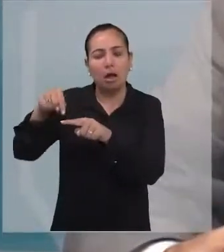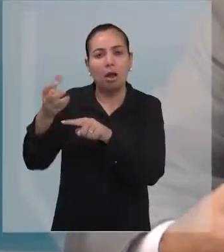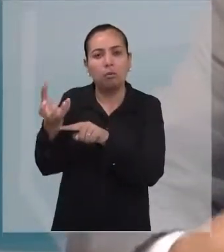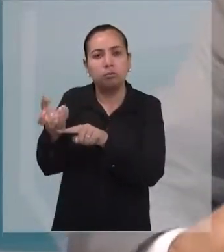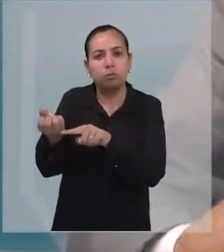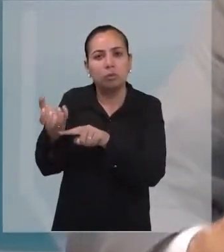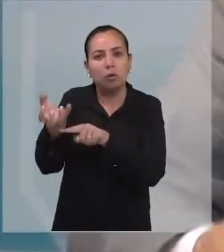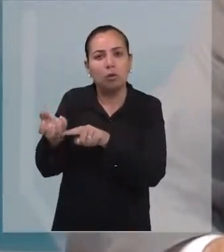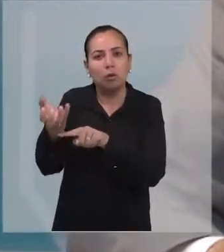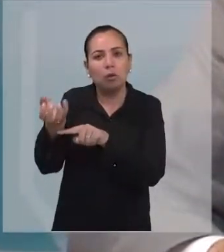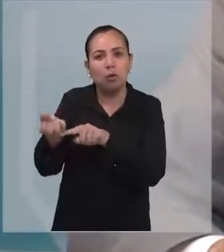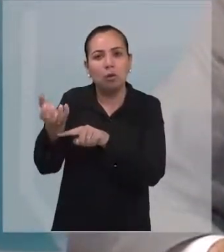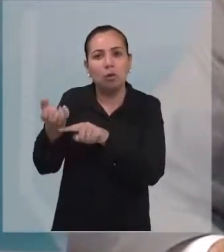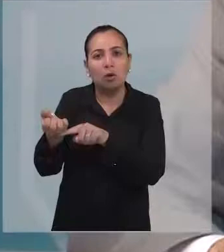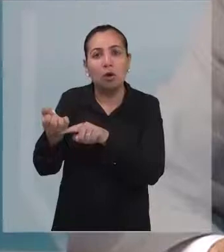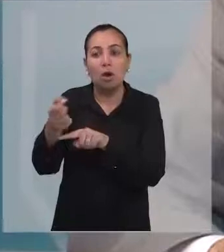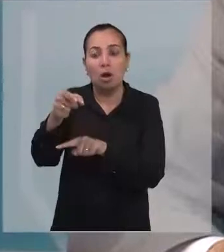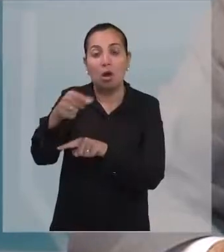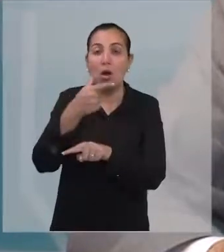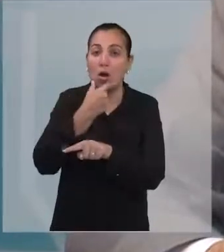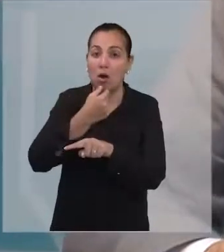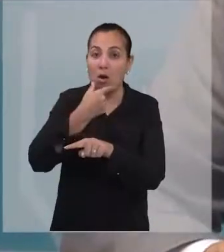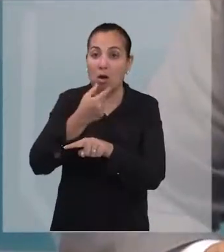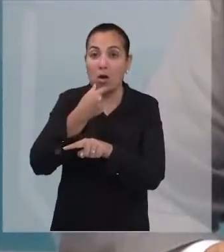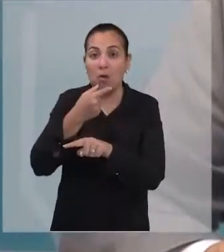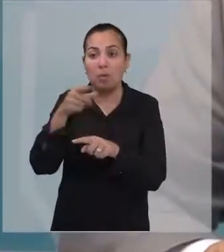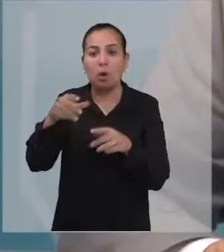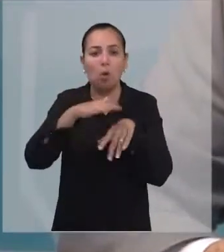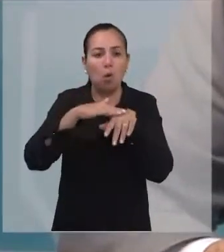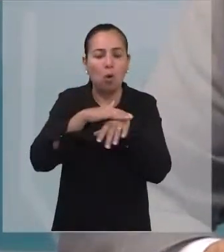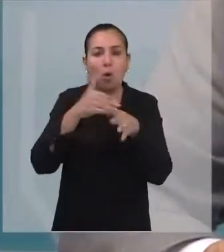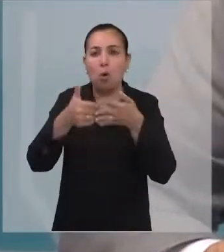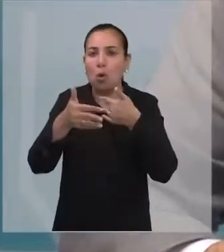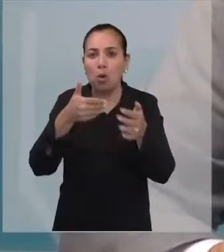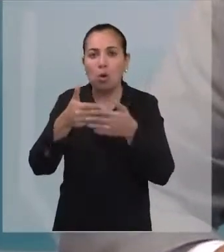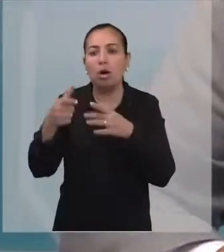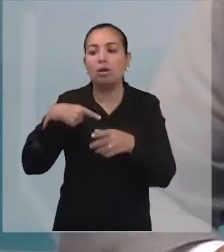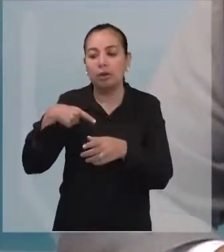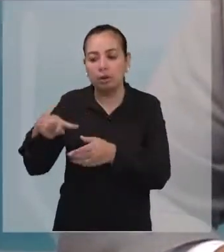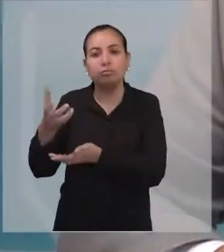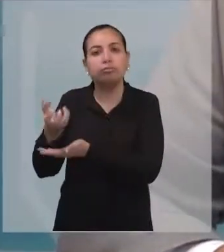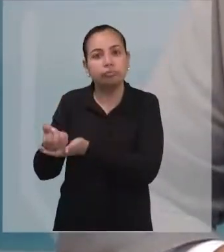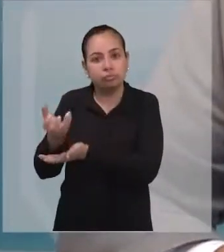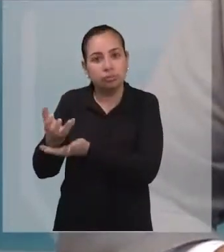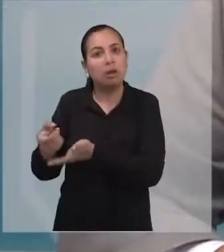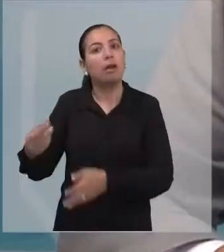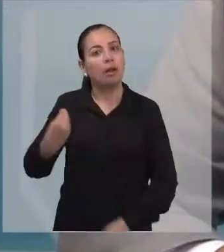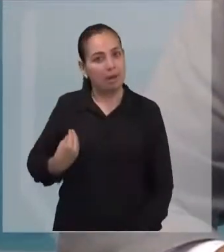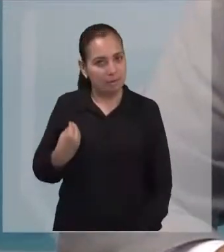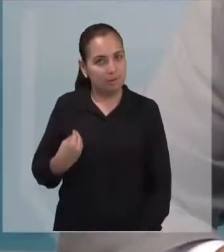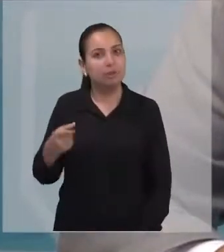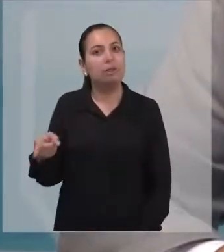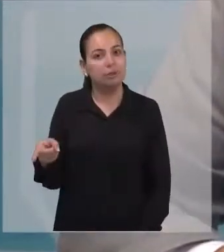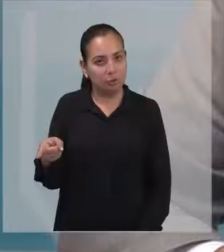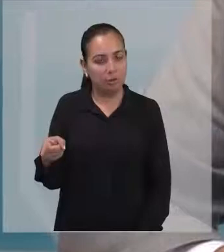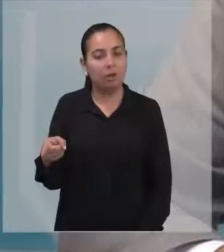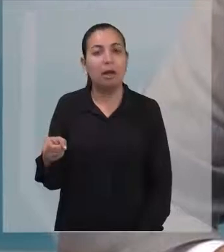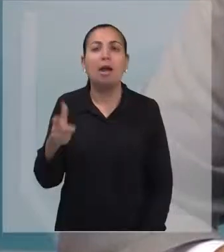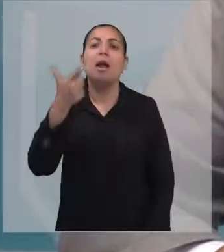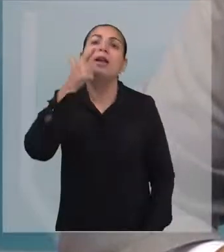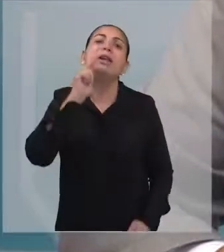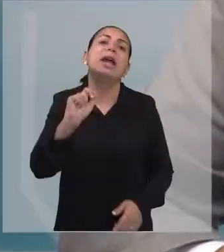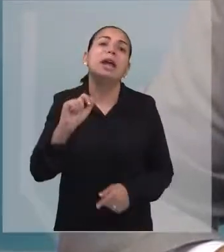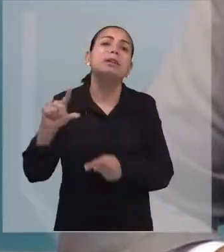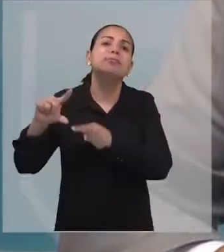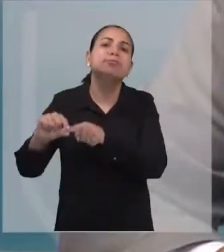um grampo ouvindo tudo que ele falava dentro da cela. Isso não foi discutido se existia o grampo ou se não existia, não. O grampo existia. A questão é quem colocou o grampo, que até